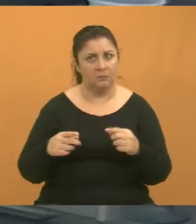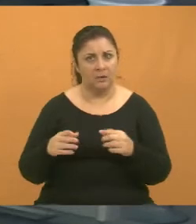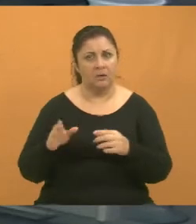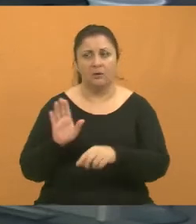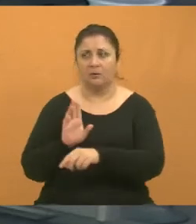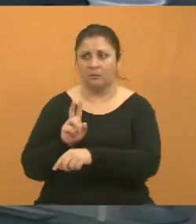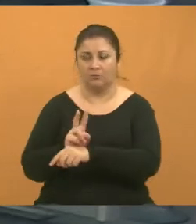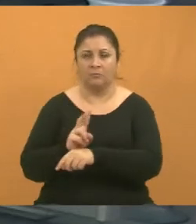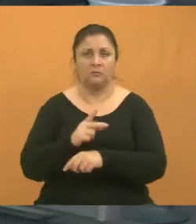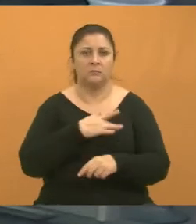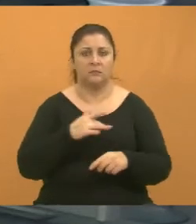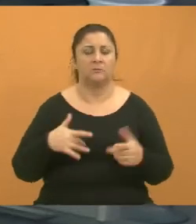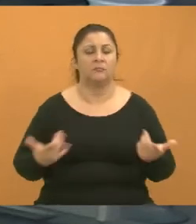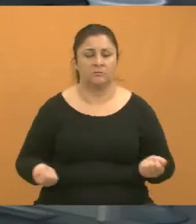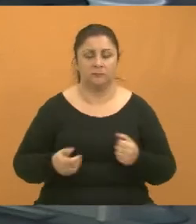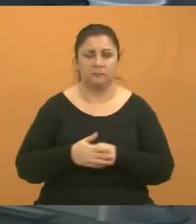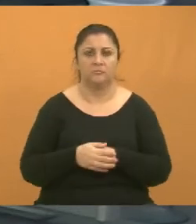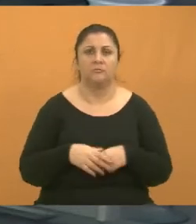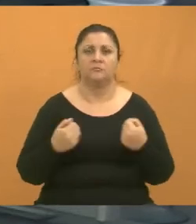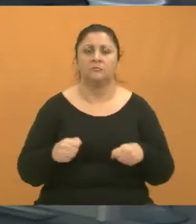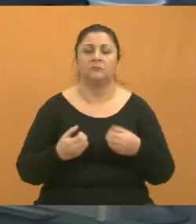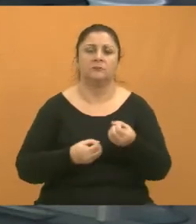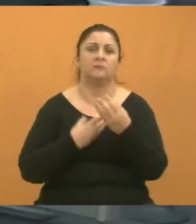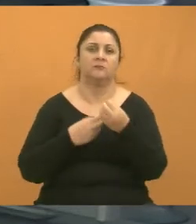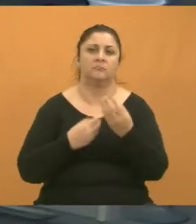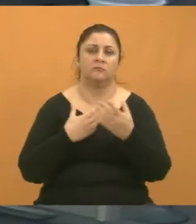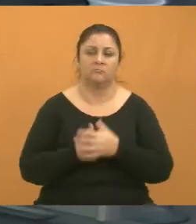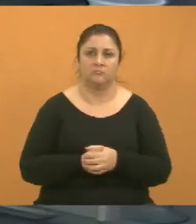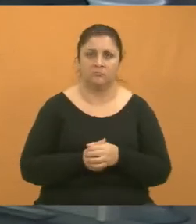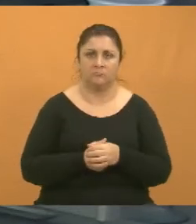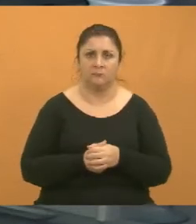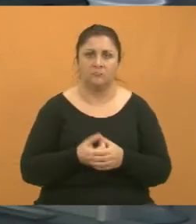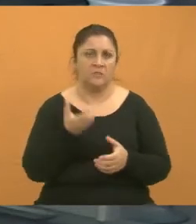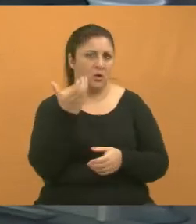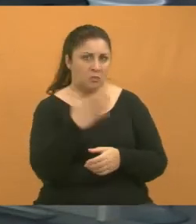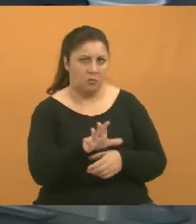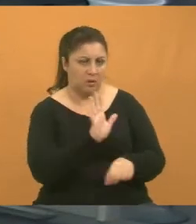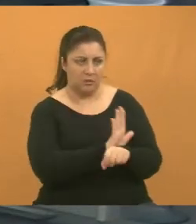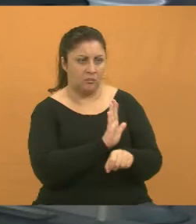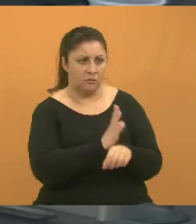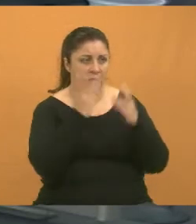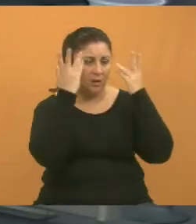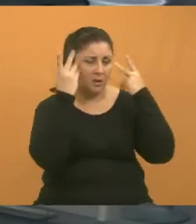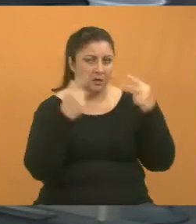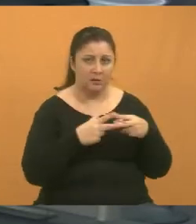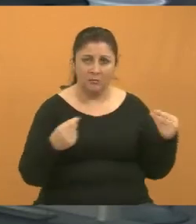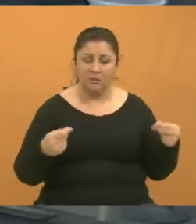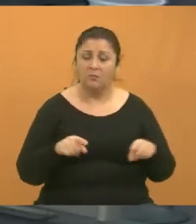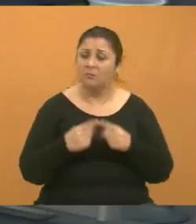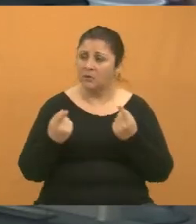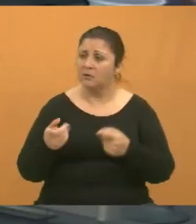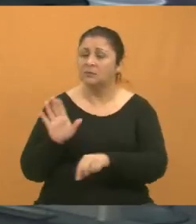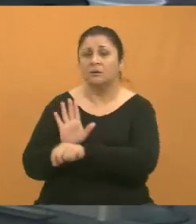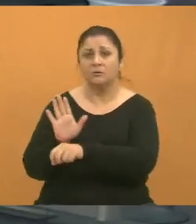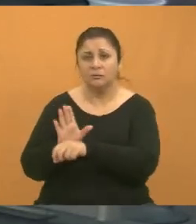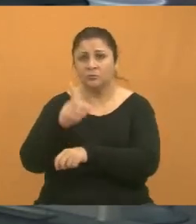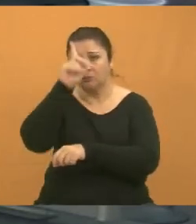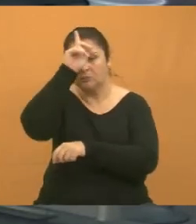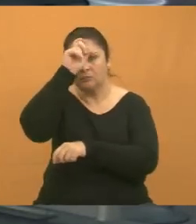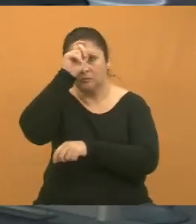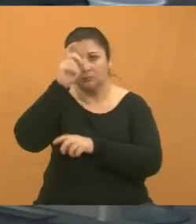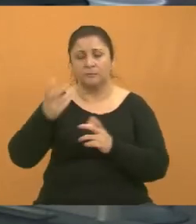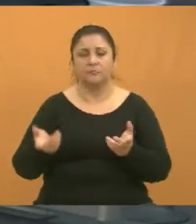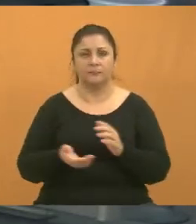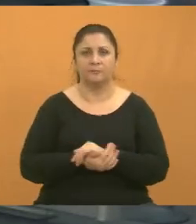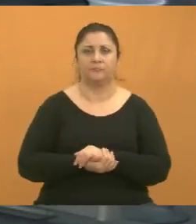toda semana para que as pessoas conheçam. Não precisa doar só para a causa animal. Não quer doar para a causa animal? Mas doa para a Santa Casa, doa para o Hospital São